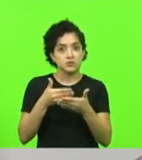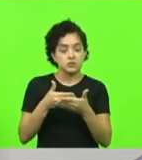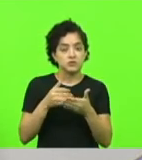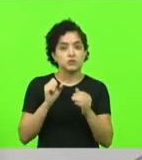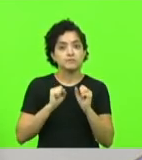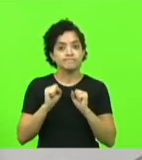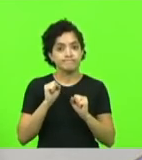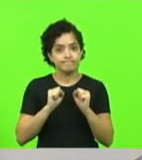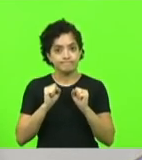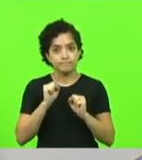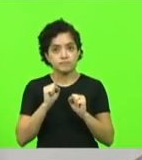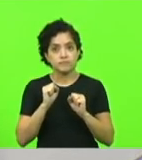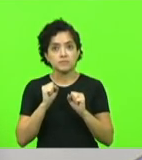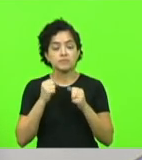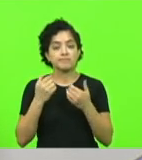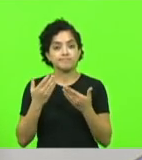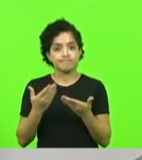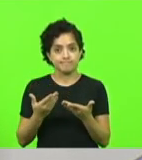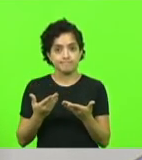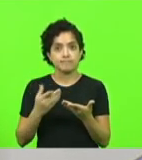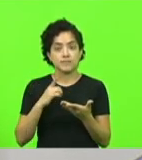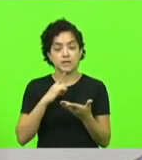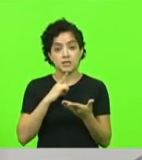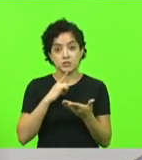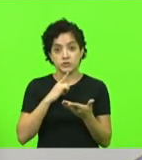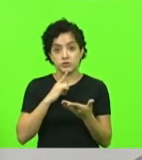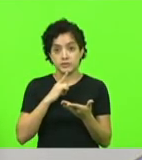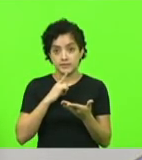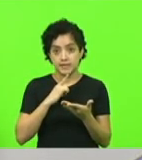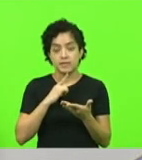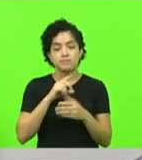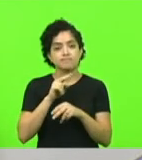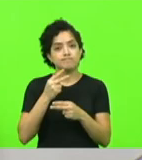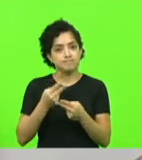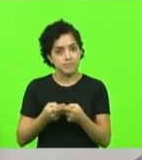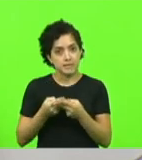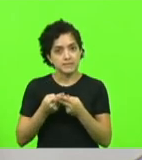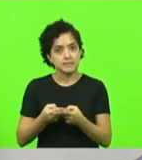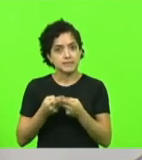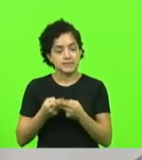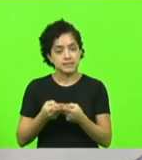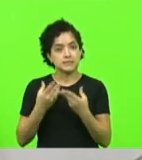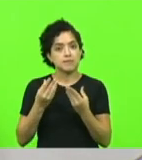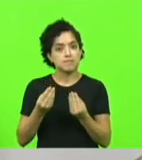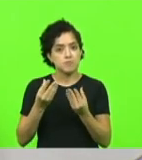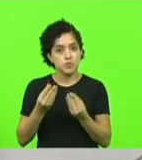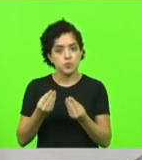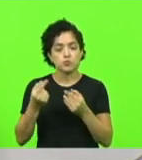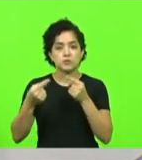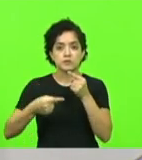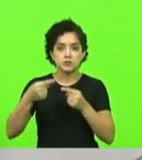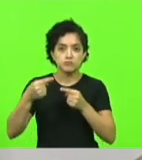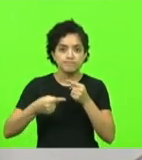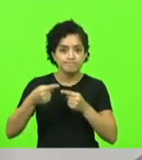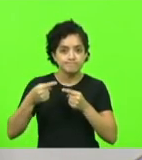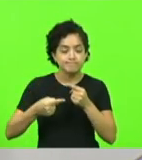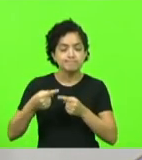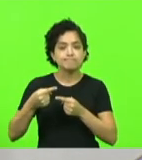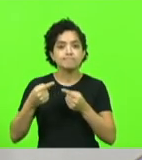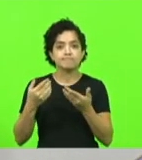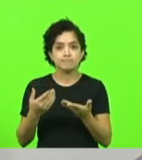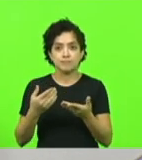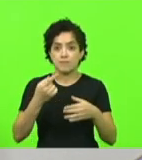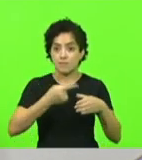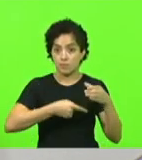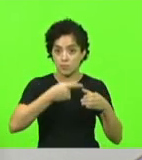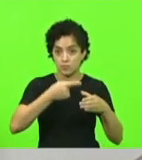Milton. E olha que temos tido muita paciência, muito diálogo. Tanto é que a comissão da